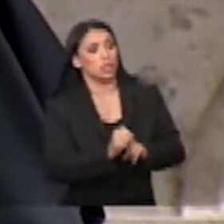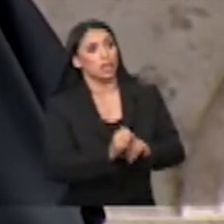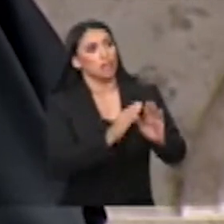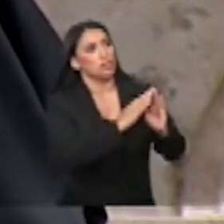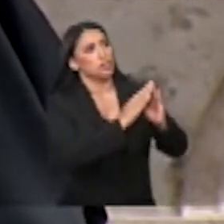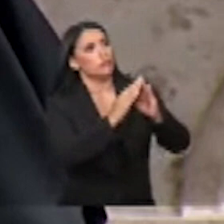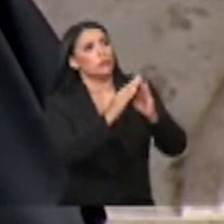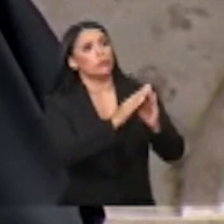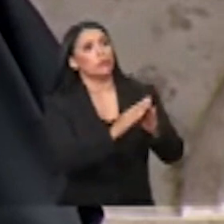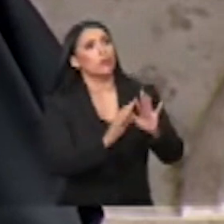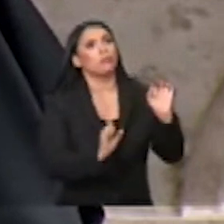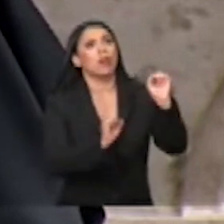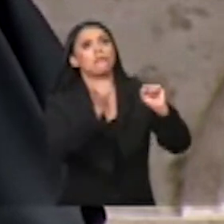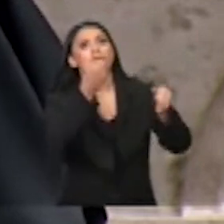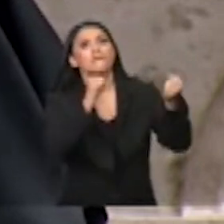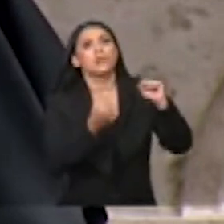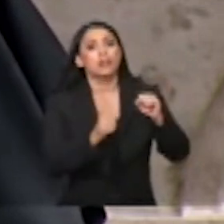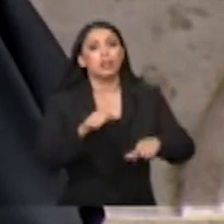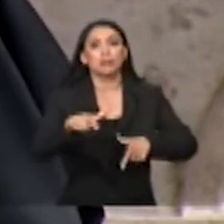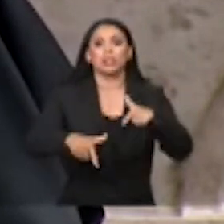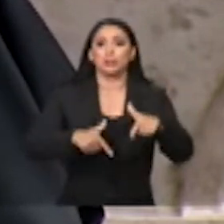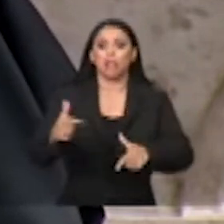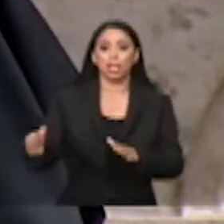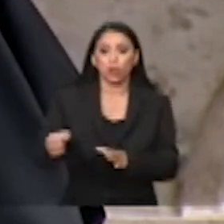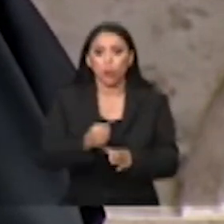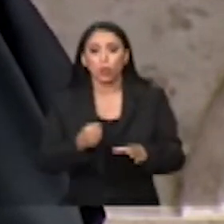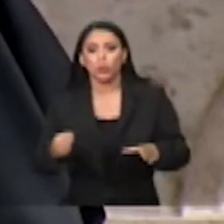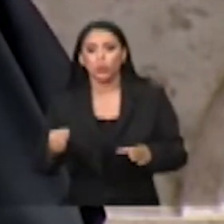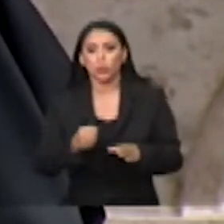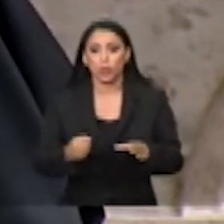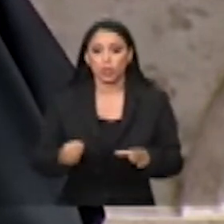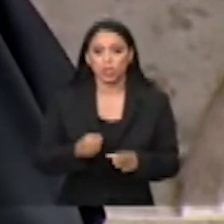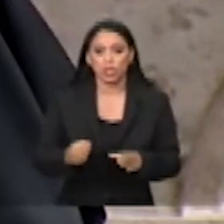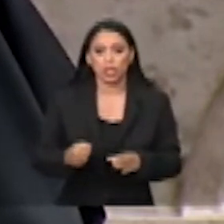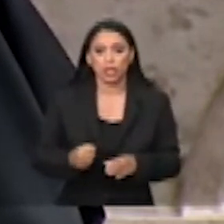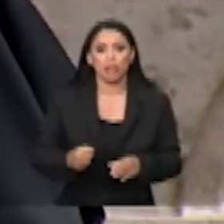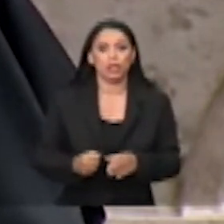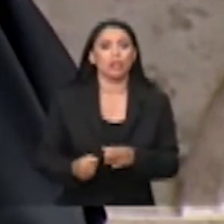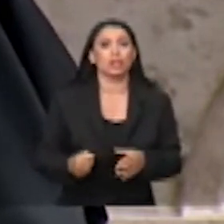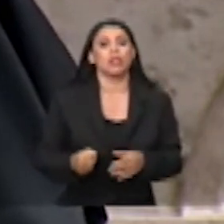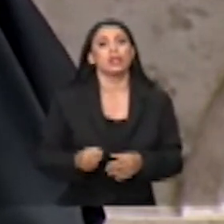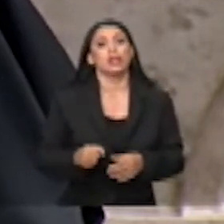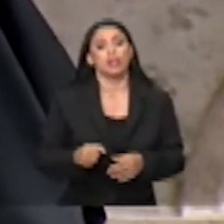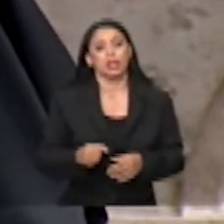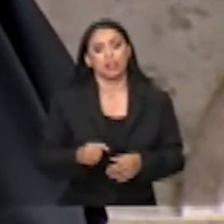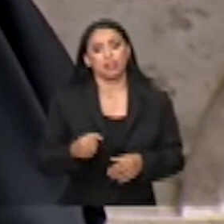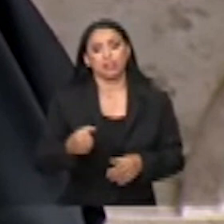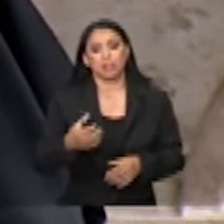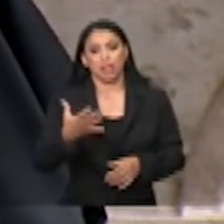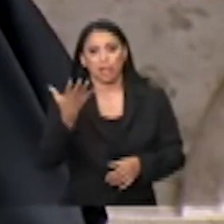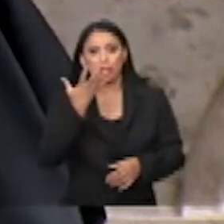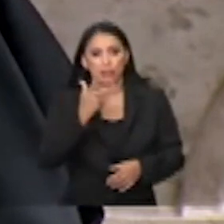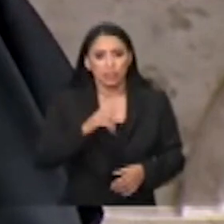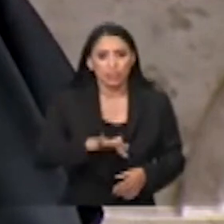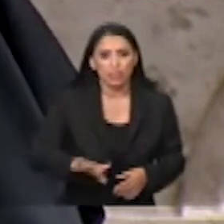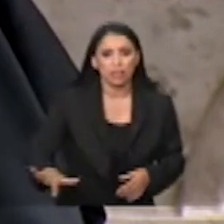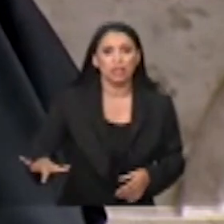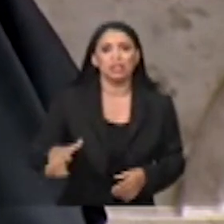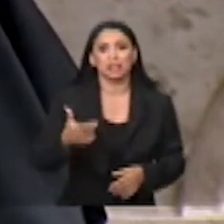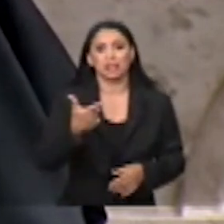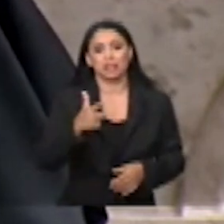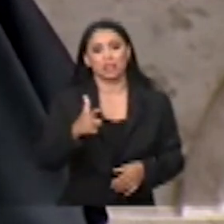de trabalhadores, de cozinheiras, de menores carentes, de índios, de poceiros,